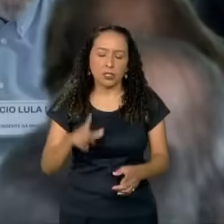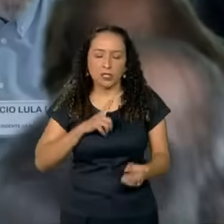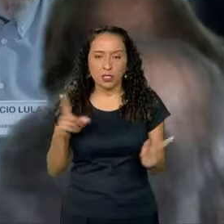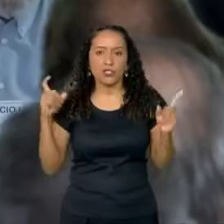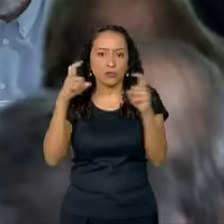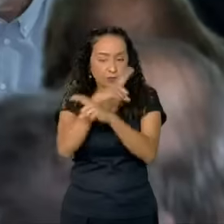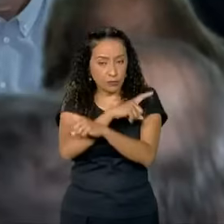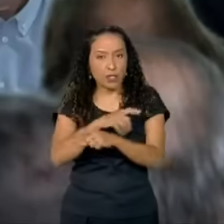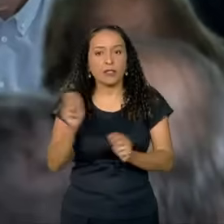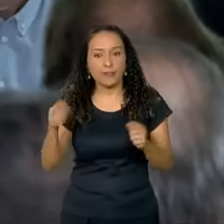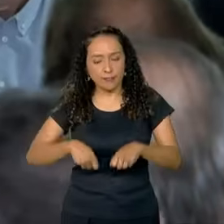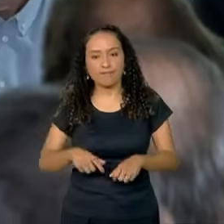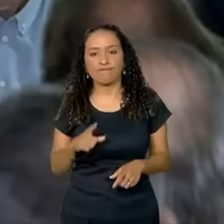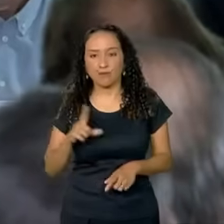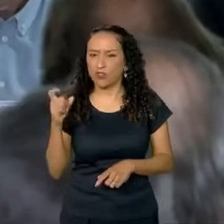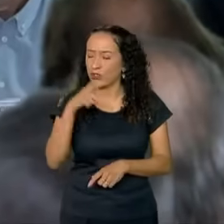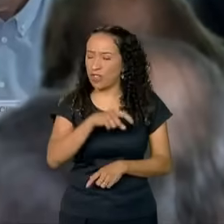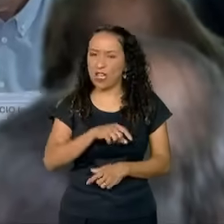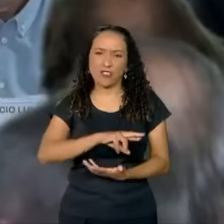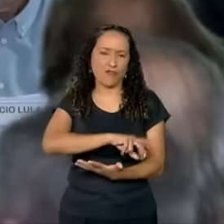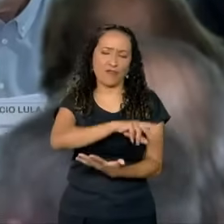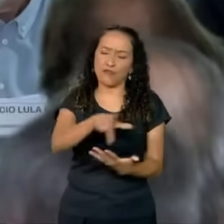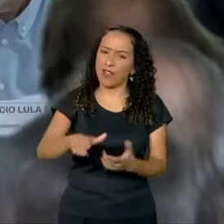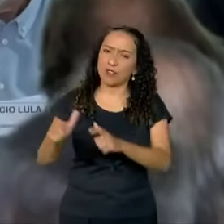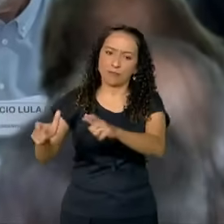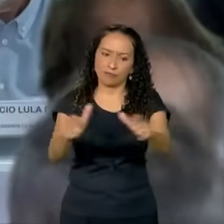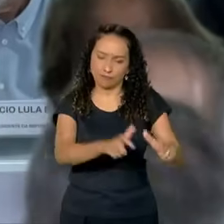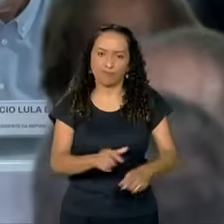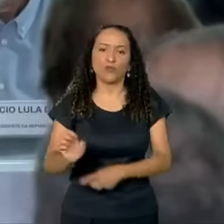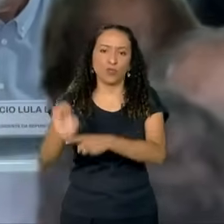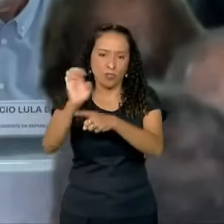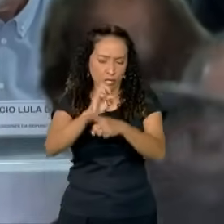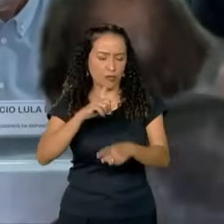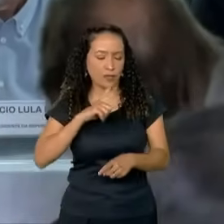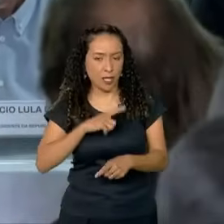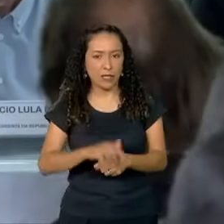a gente acaba tendo dificuldades em boa parte do estado.